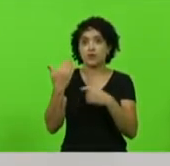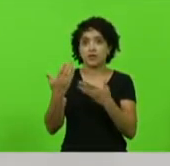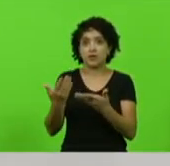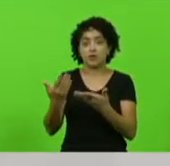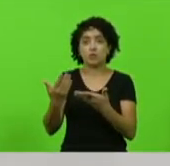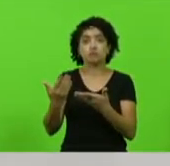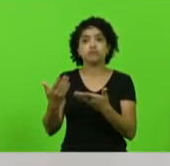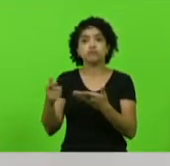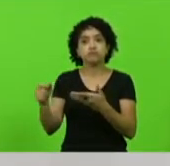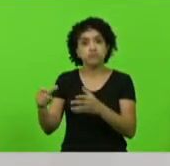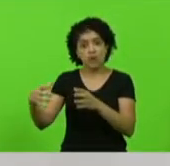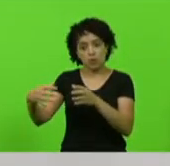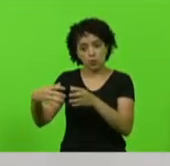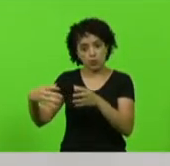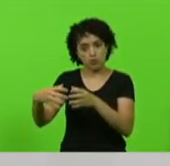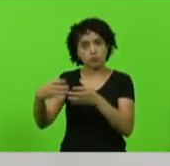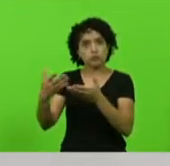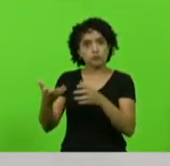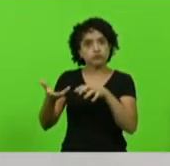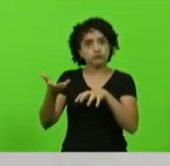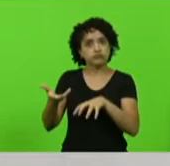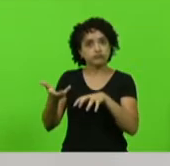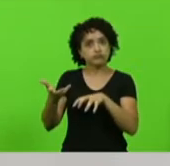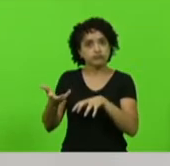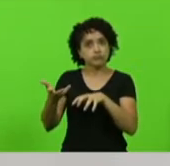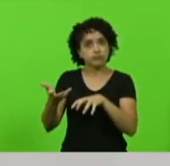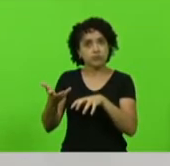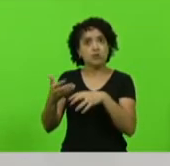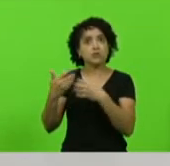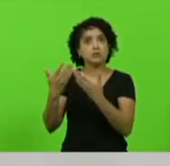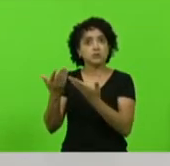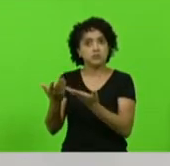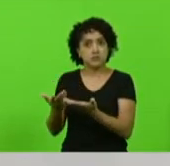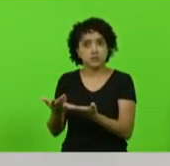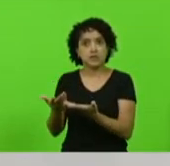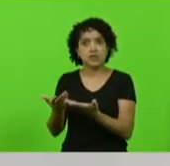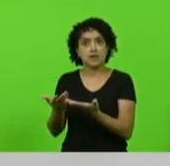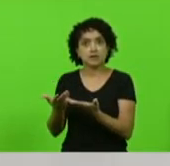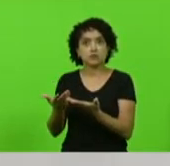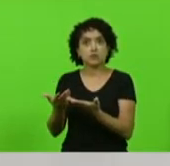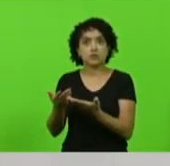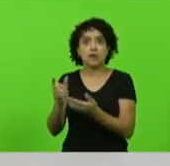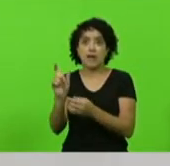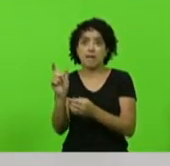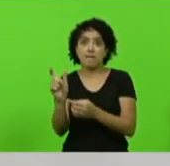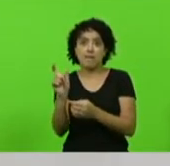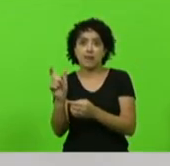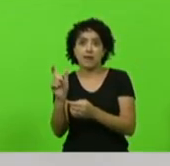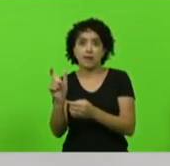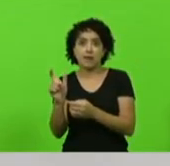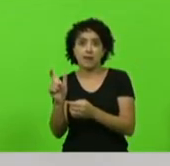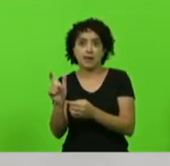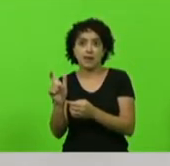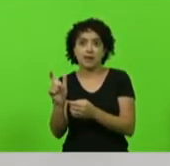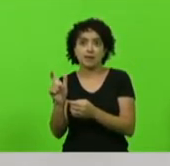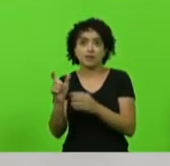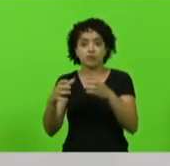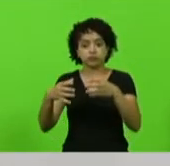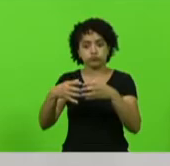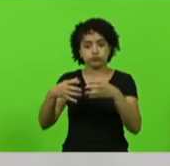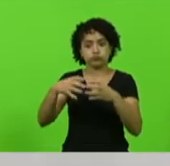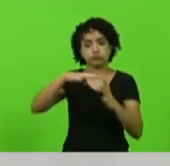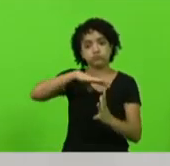do Senado da Faculdade da Congregação, que a palavra já te toca, da Academia Mundial